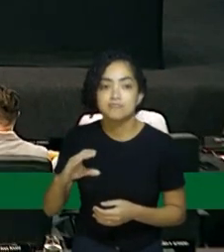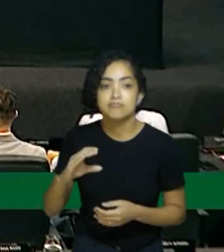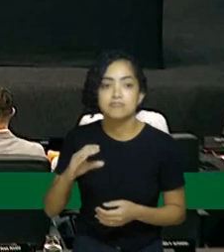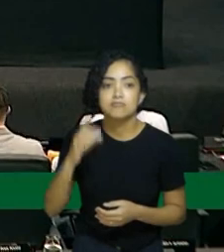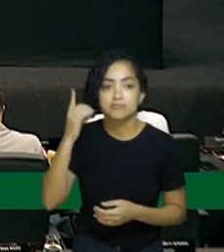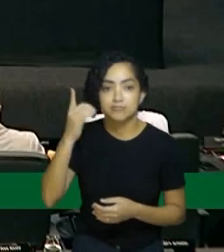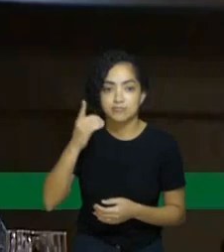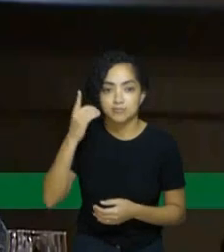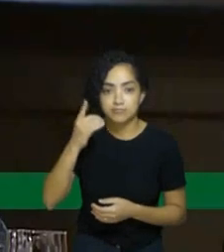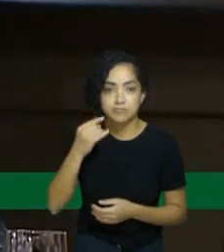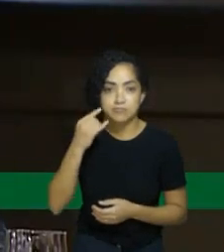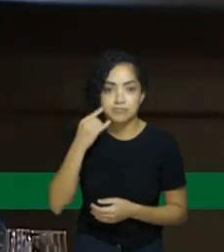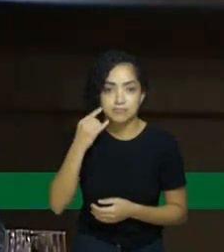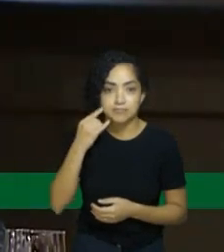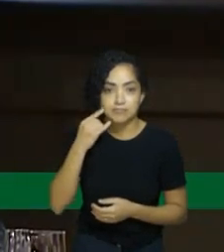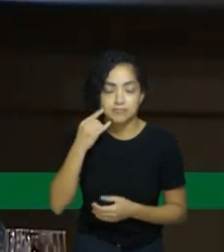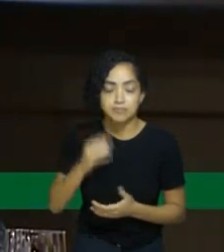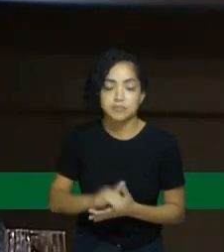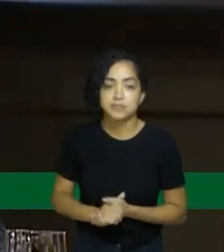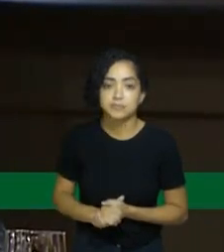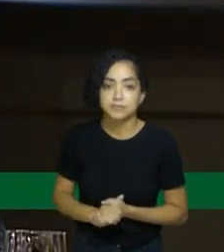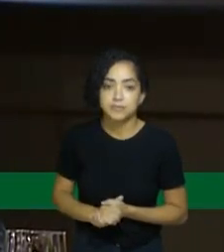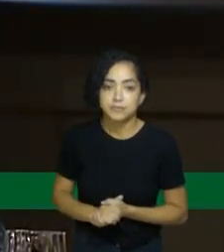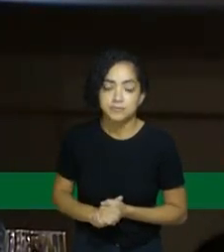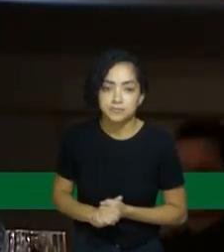deputado Mauro Deal